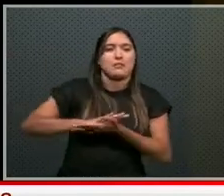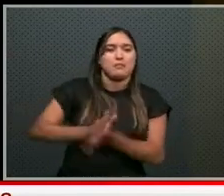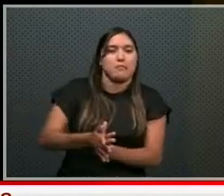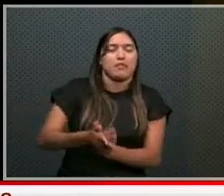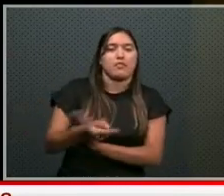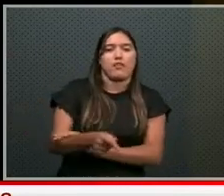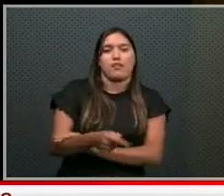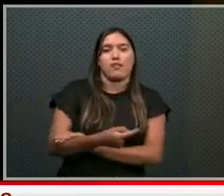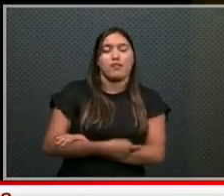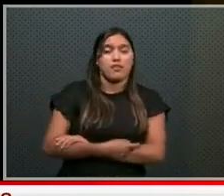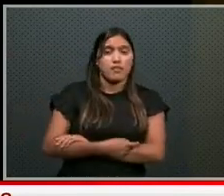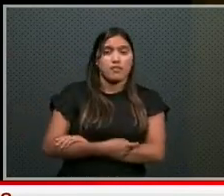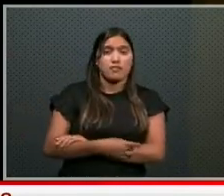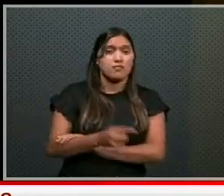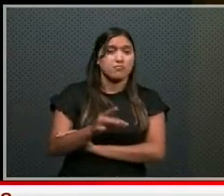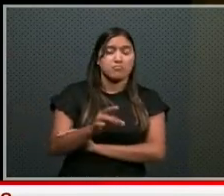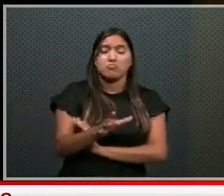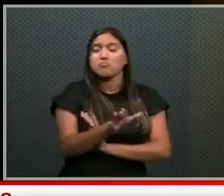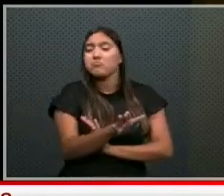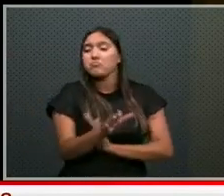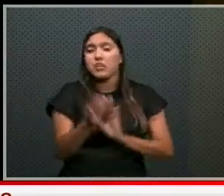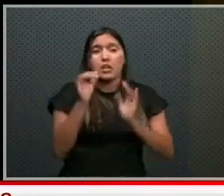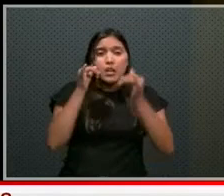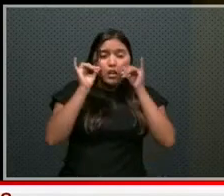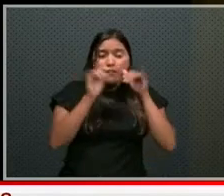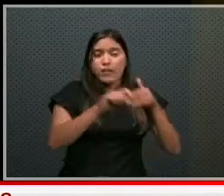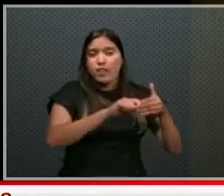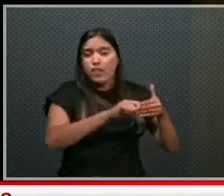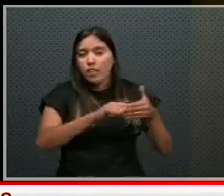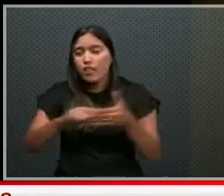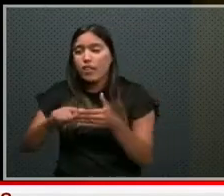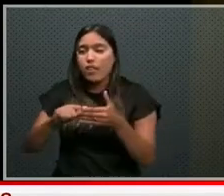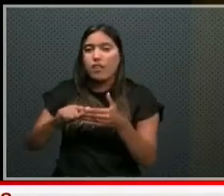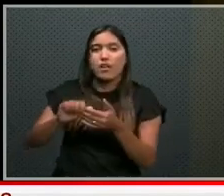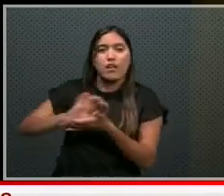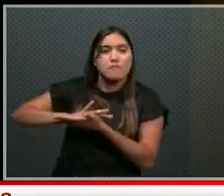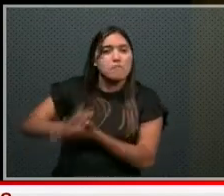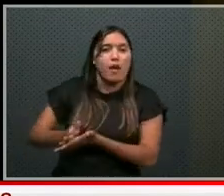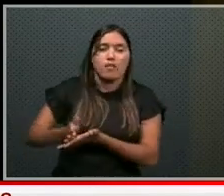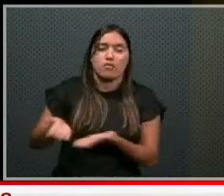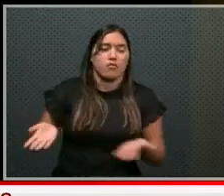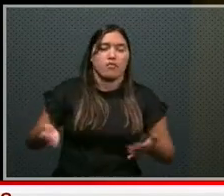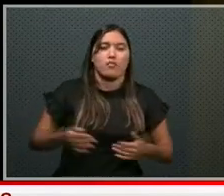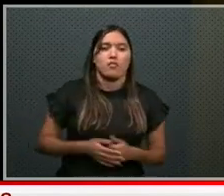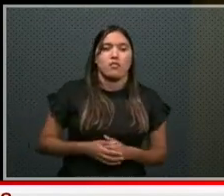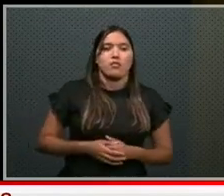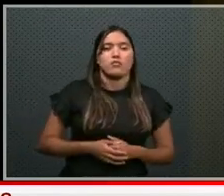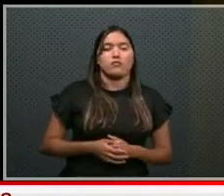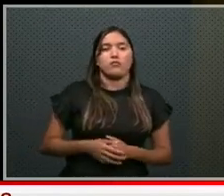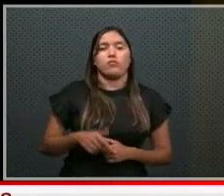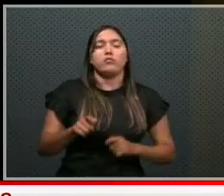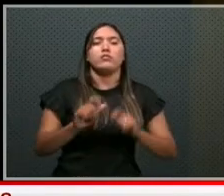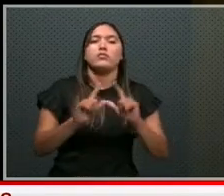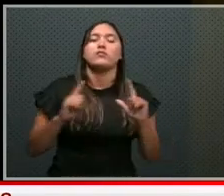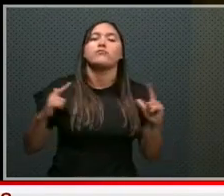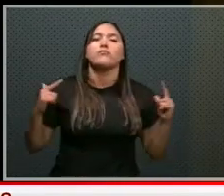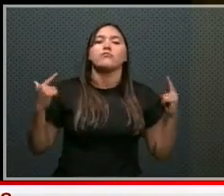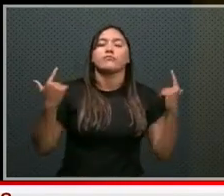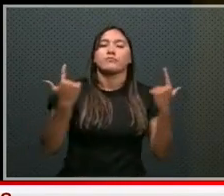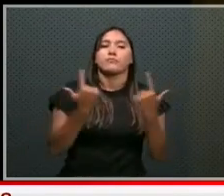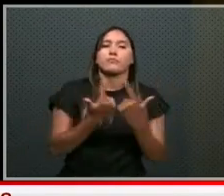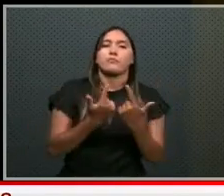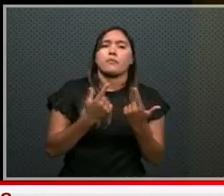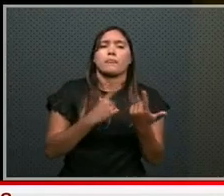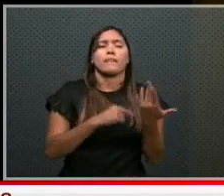sai levando ele abate onde ele tem que ser abatido por isso que o boi vem para cá e essa casa aqui deu